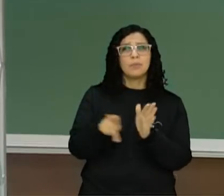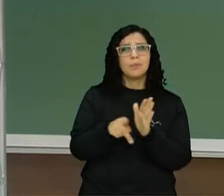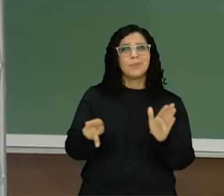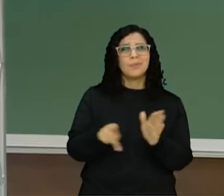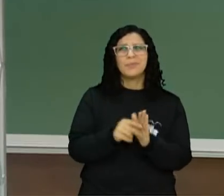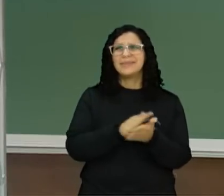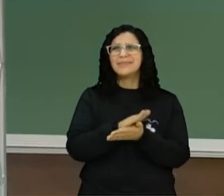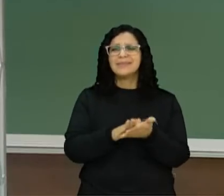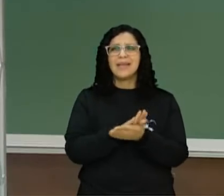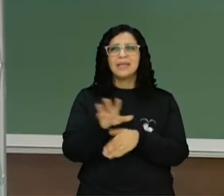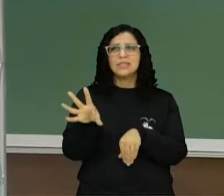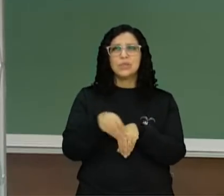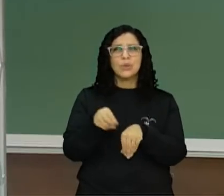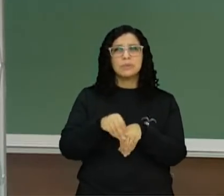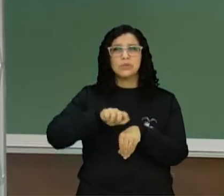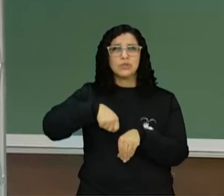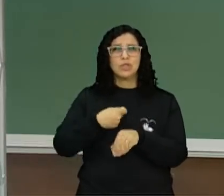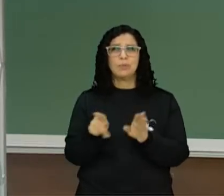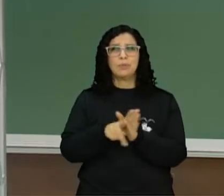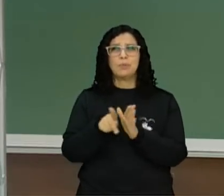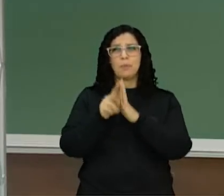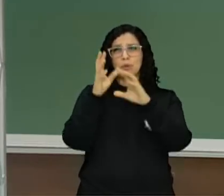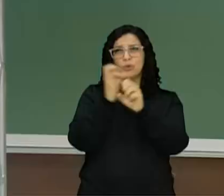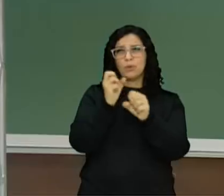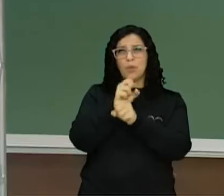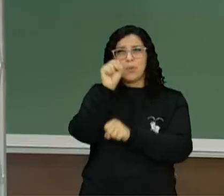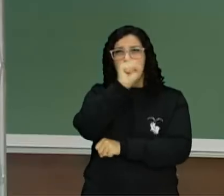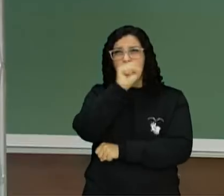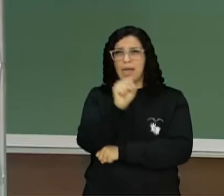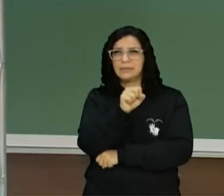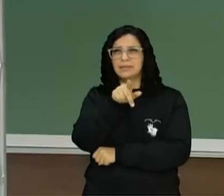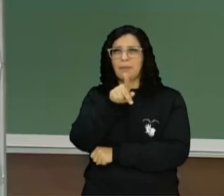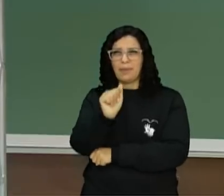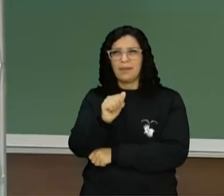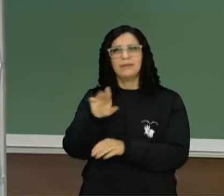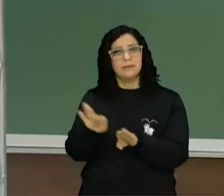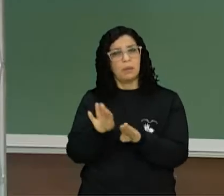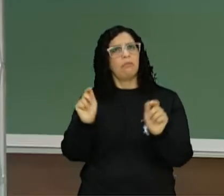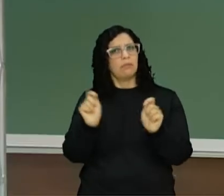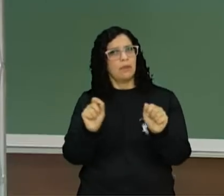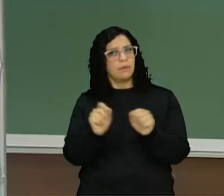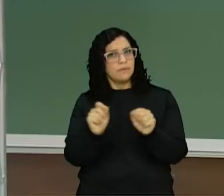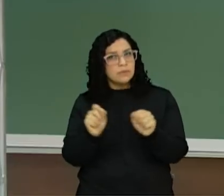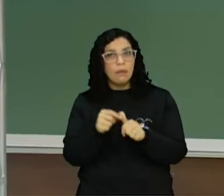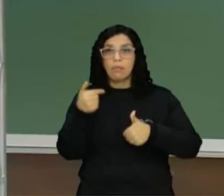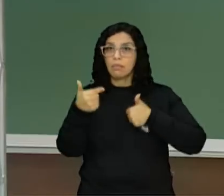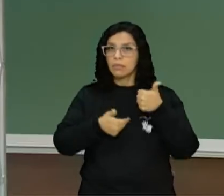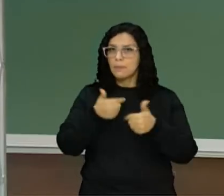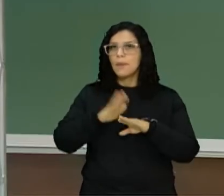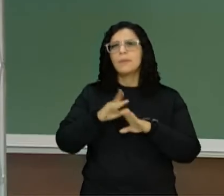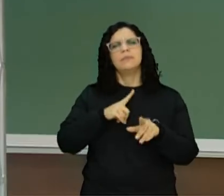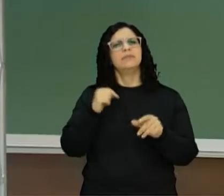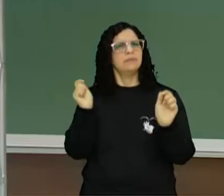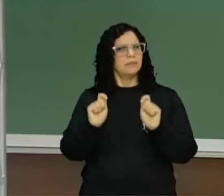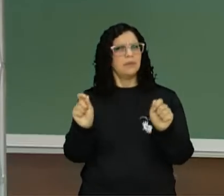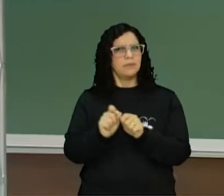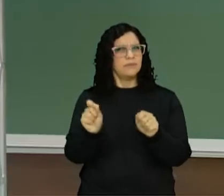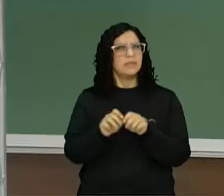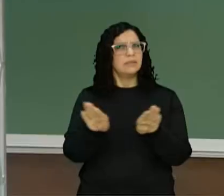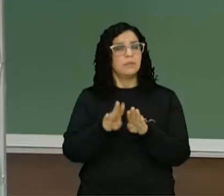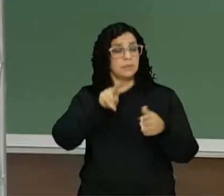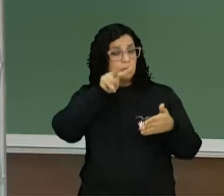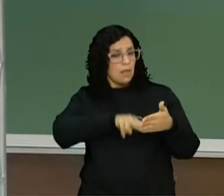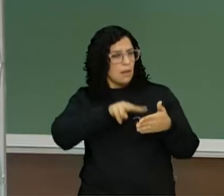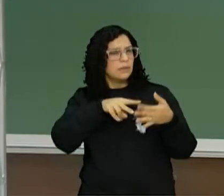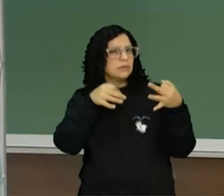tivesse nenhum conhecimento sobre soma dos termos de uma PA. Daria para fazer, claro que daria mais trabalho, mas dá para fazer também. Então é muito de